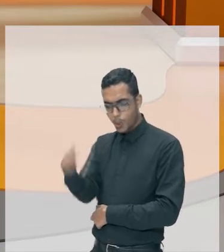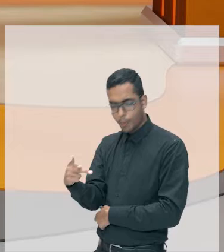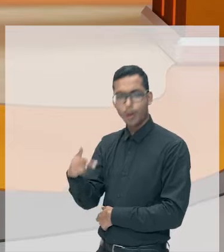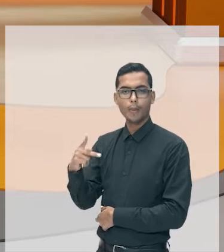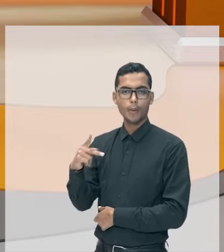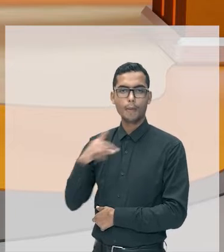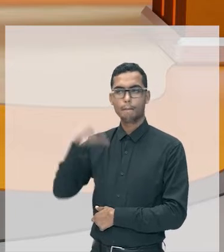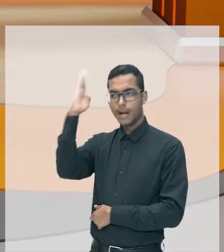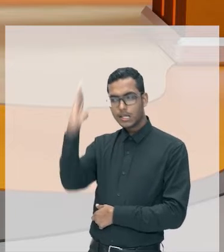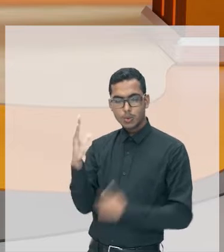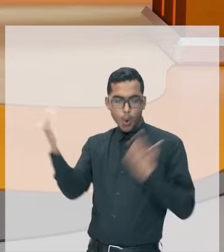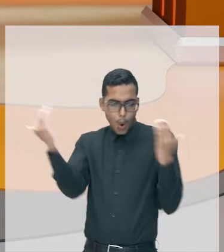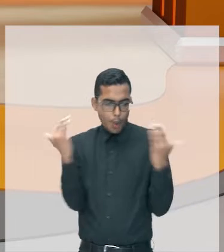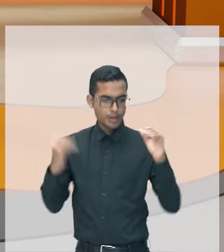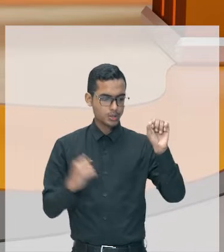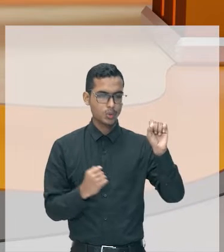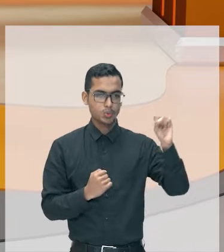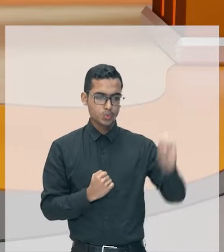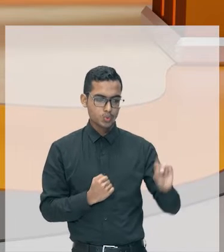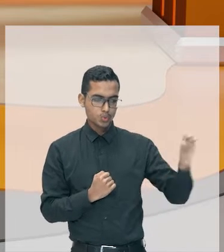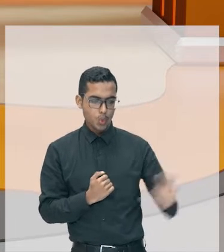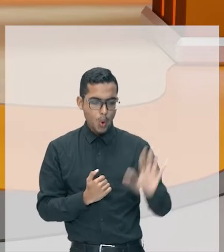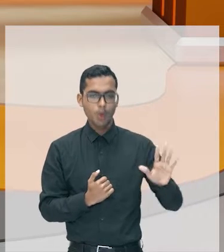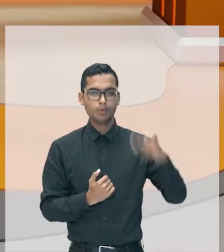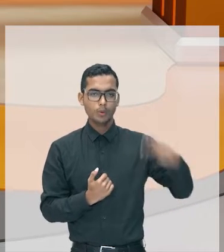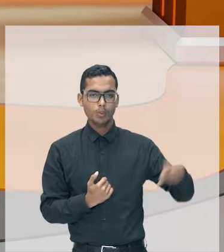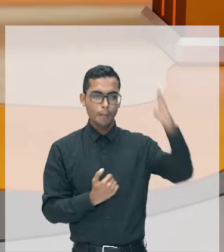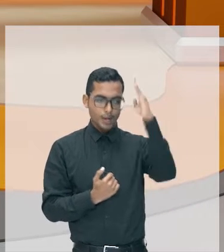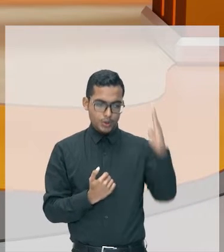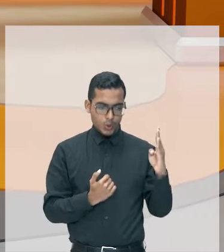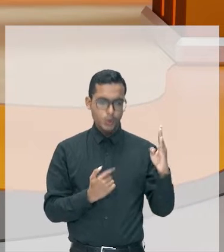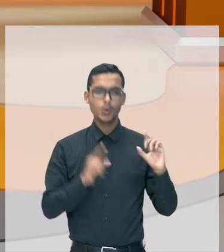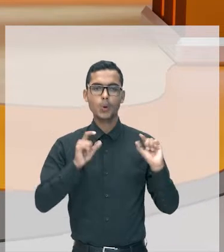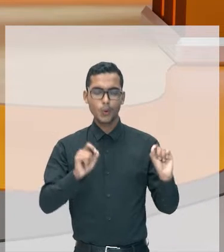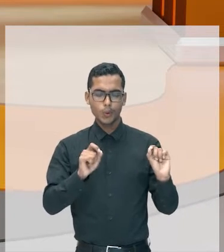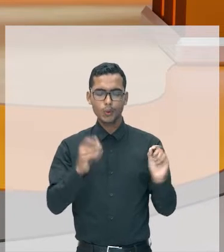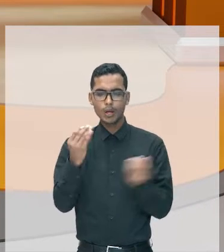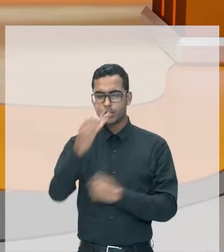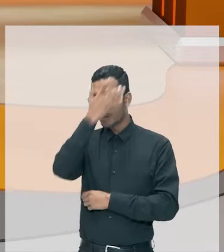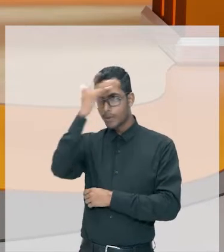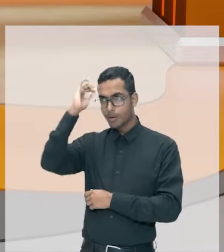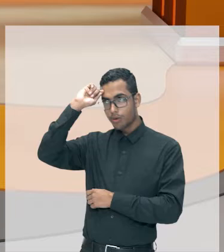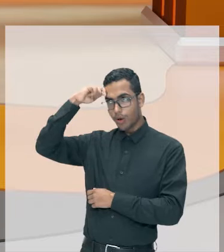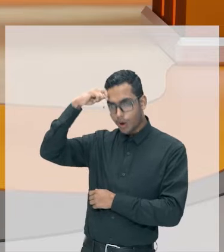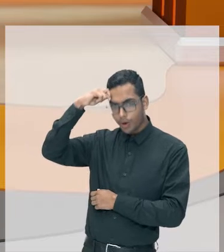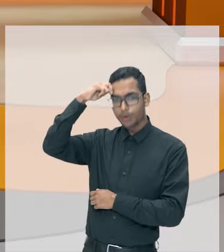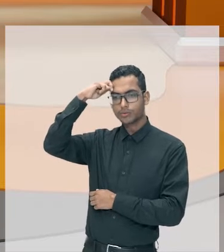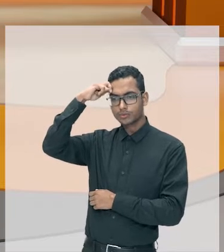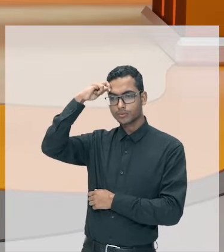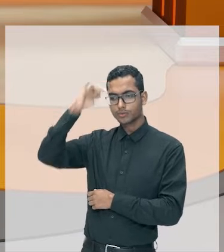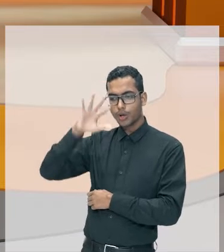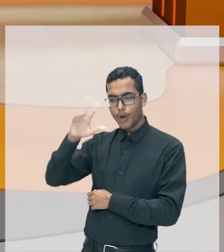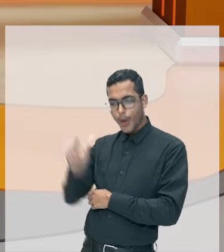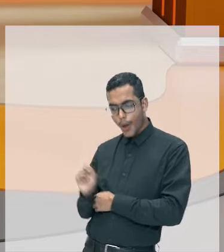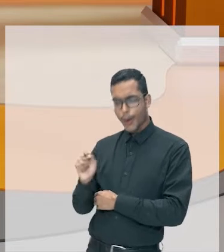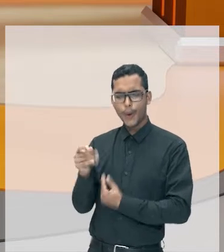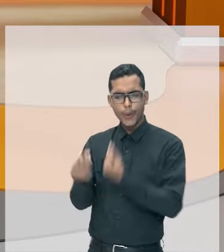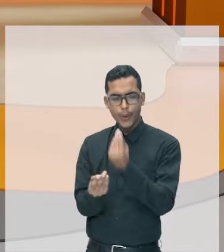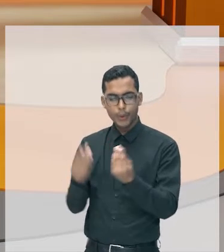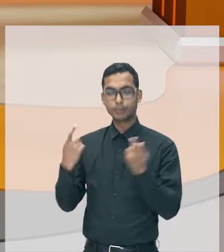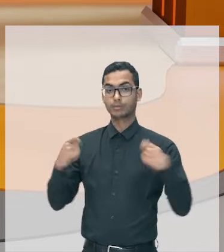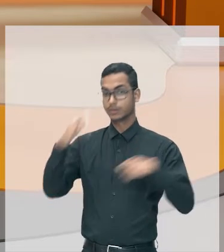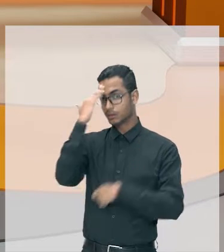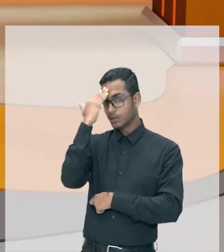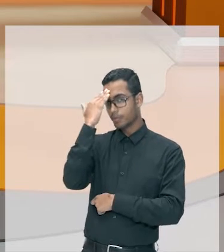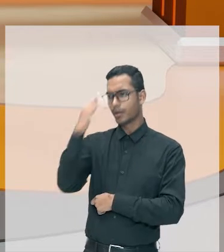que ele precisa fazer? Ele precisa investigar o tráfico de africanos escravizados